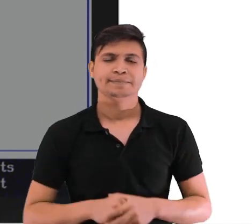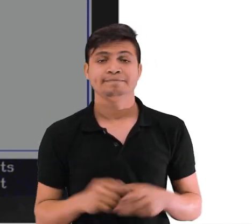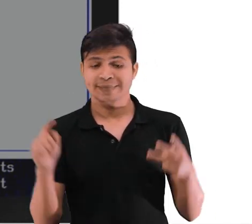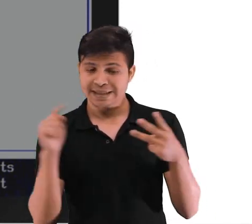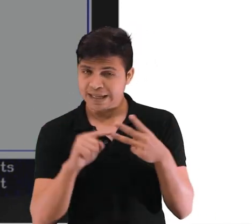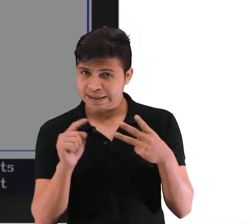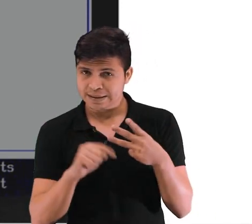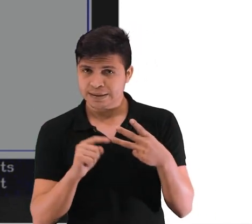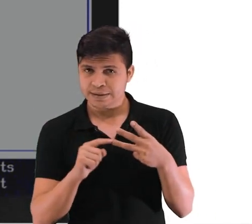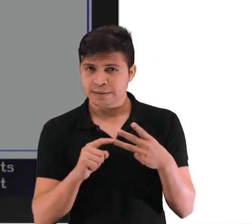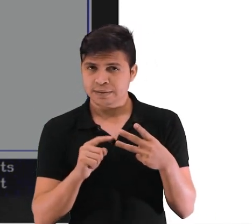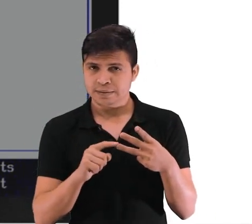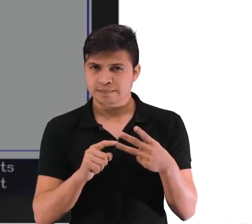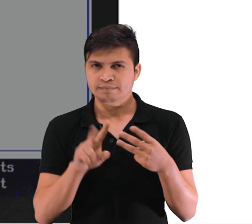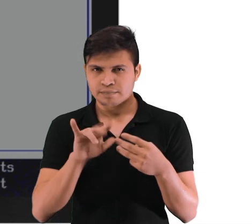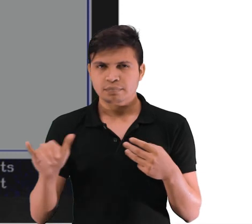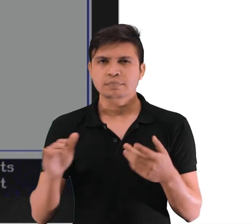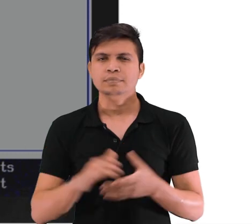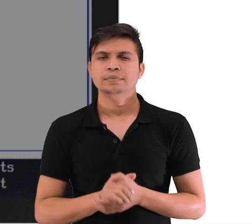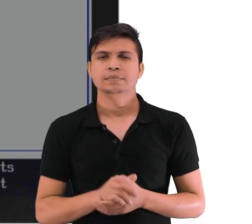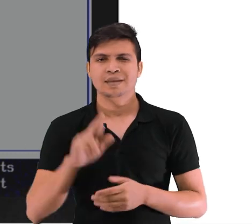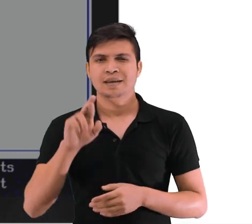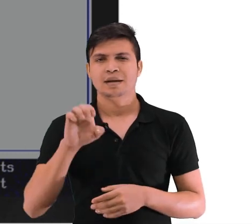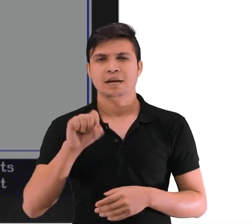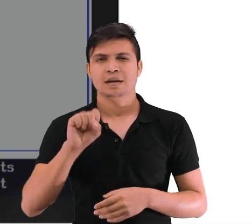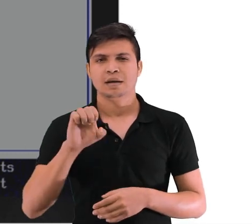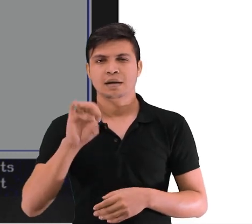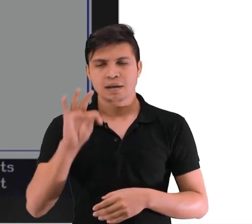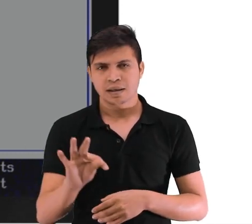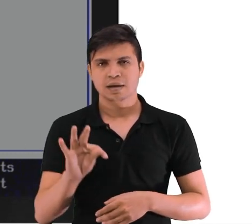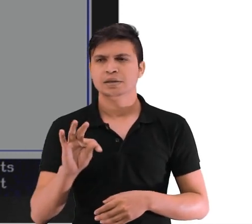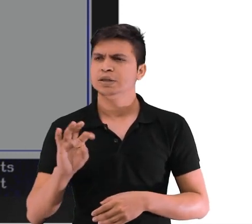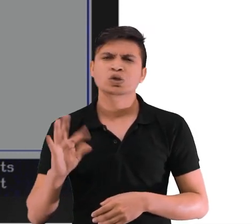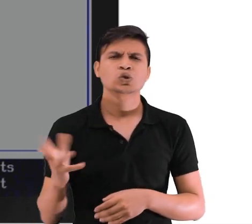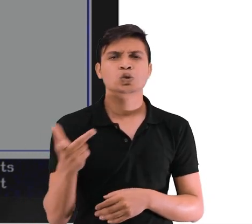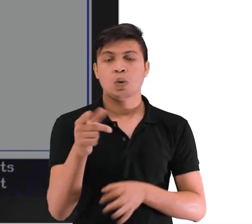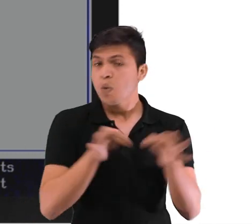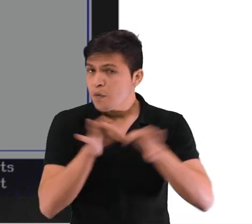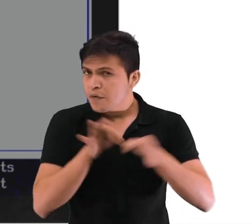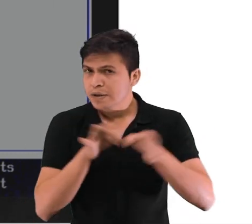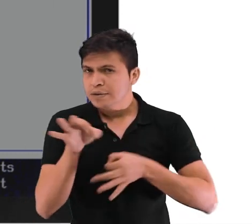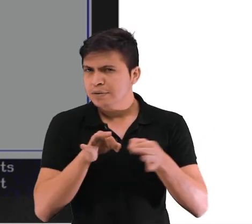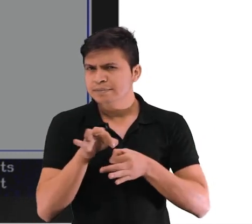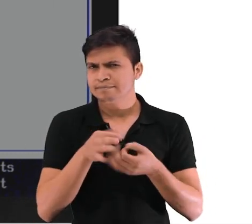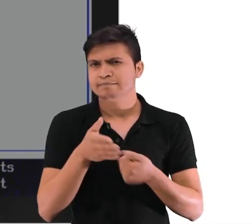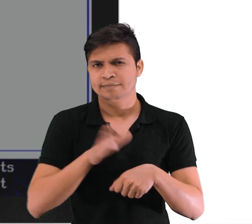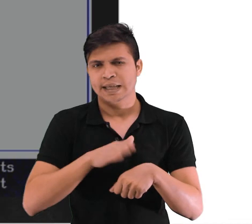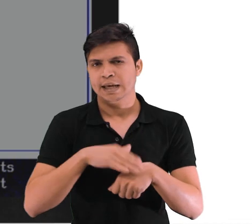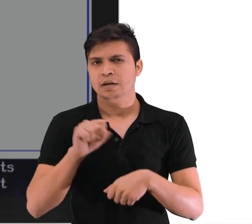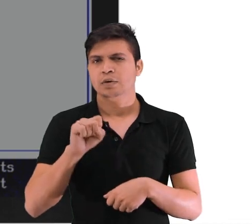ele vai dar um reset em toda a configuração que tem aqui no